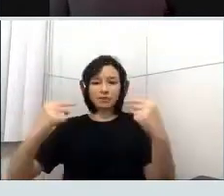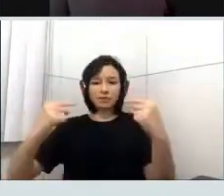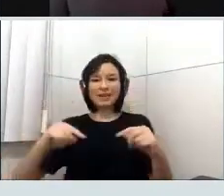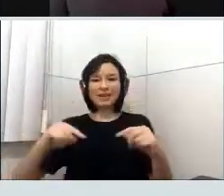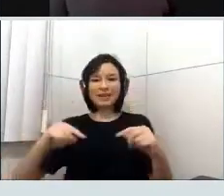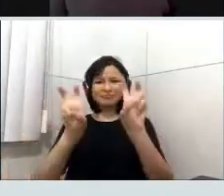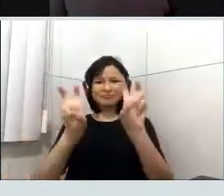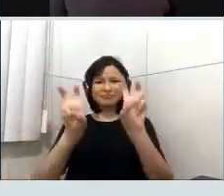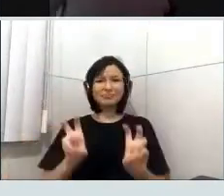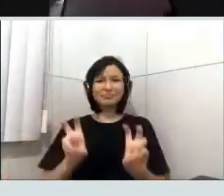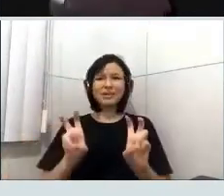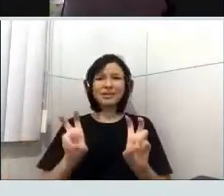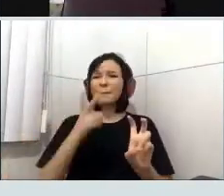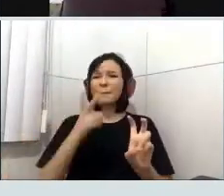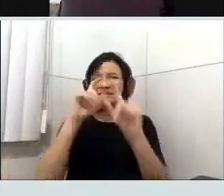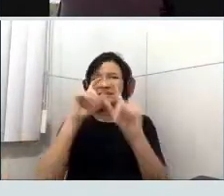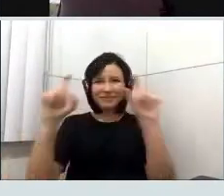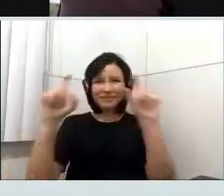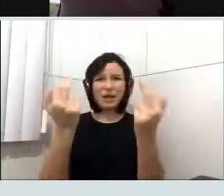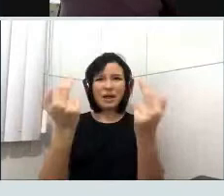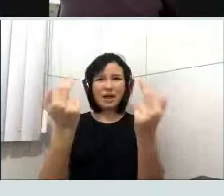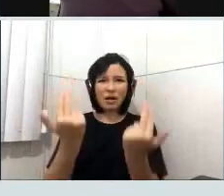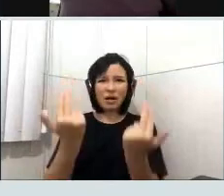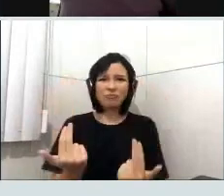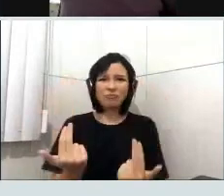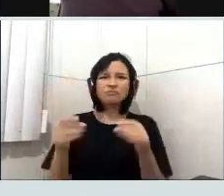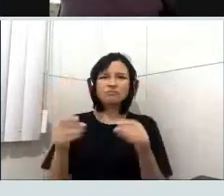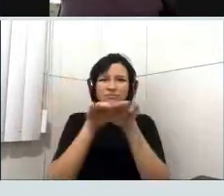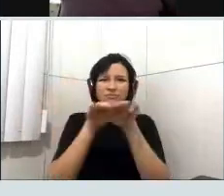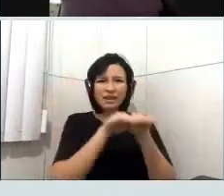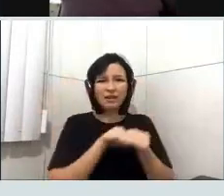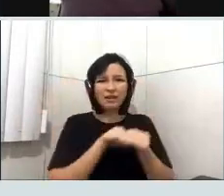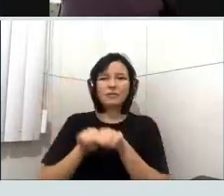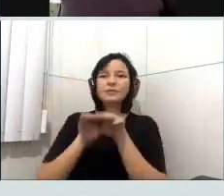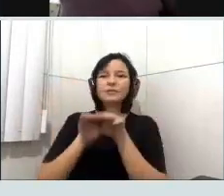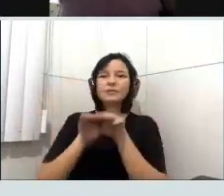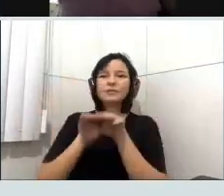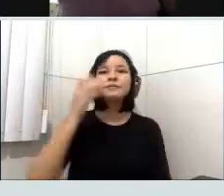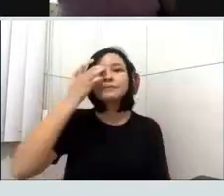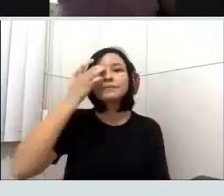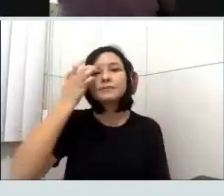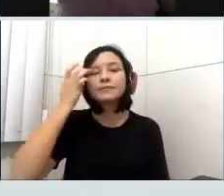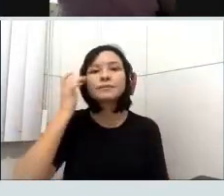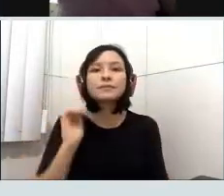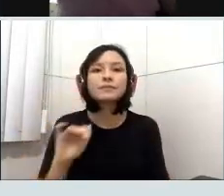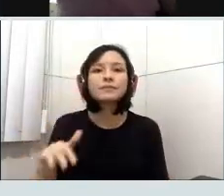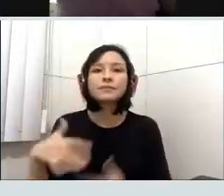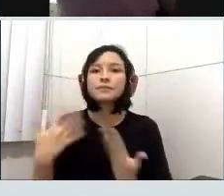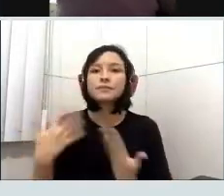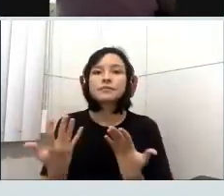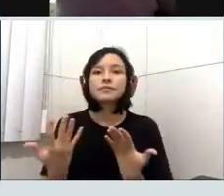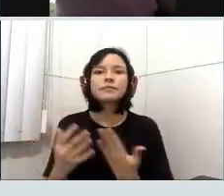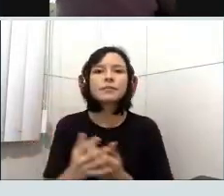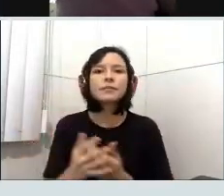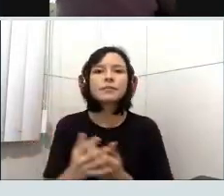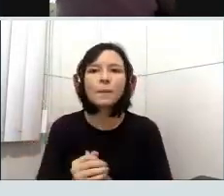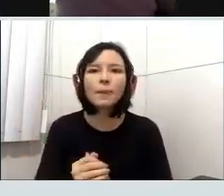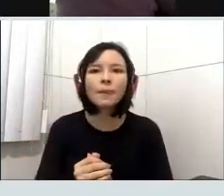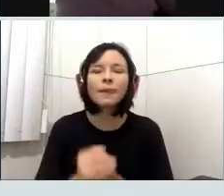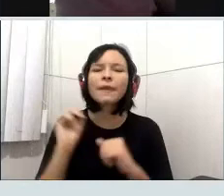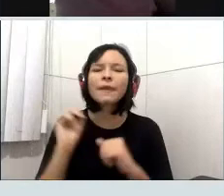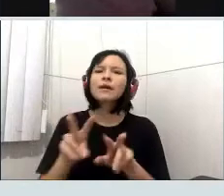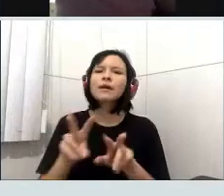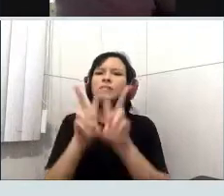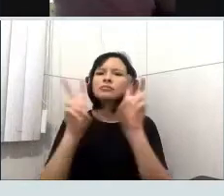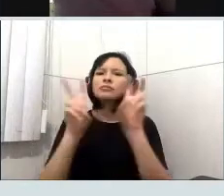sabe? Qual o tema da redação já responderam, né? Que é o lixo e a sociedade de consumo no Brasil. Esse tema que a senhora passou vai ter